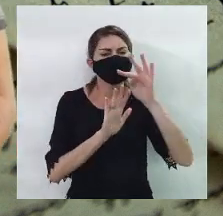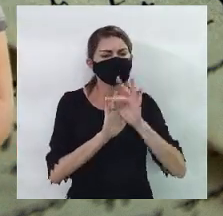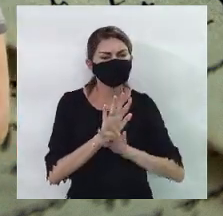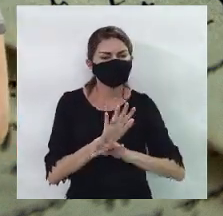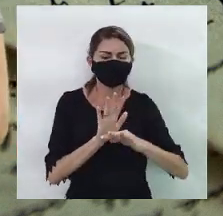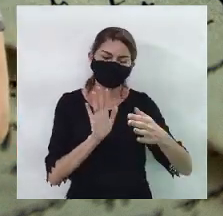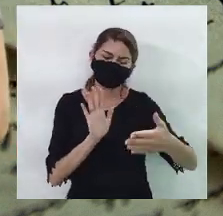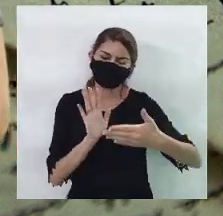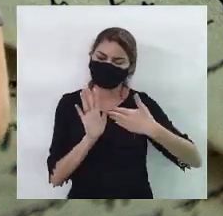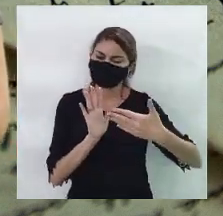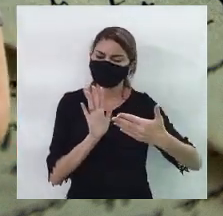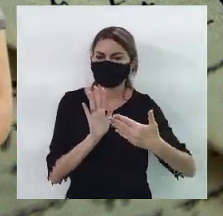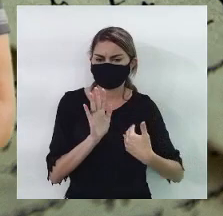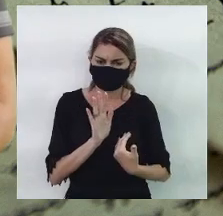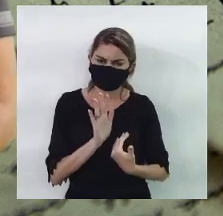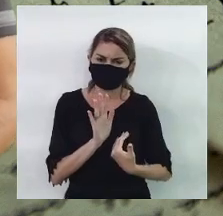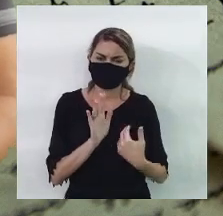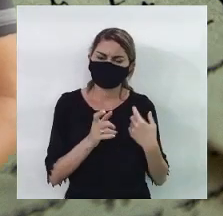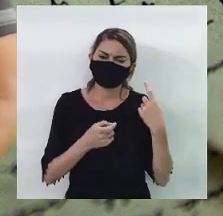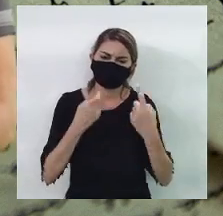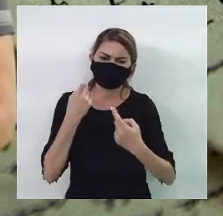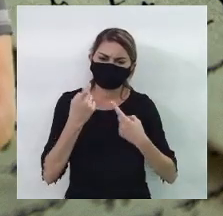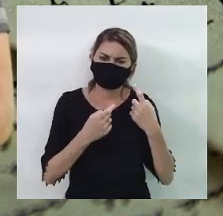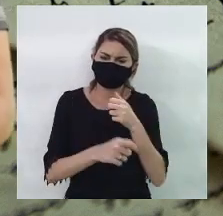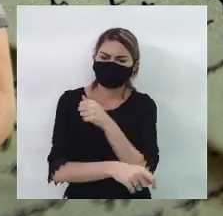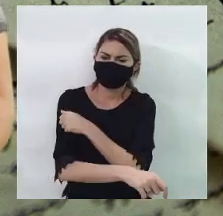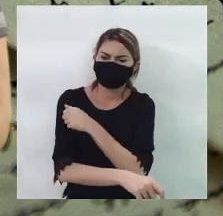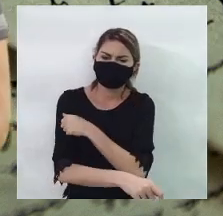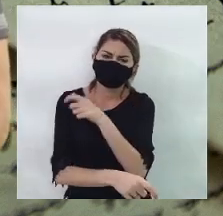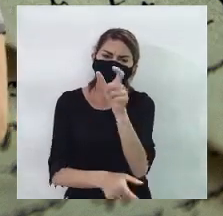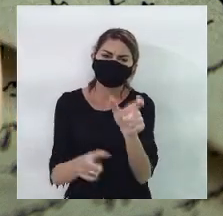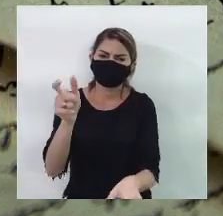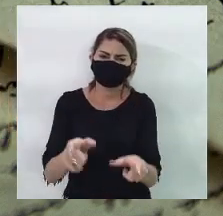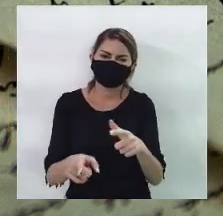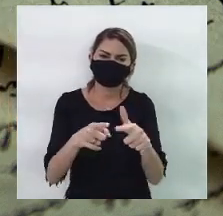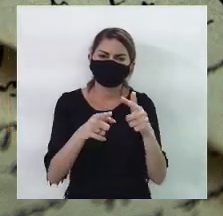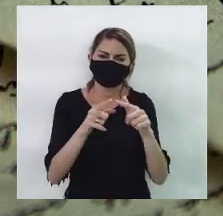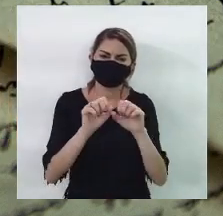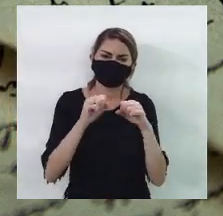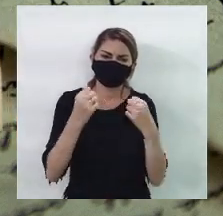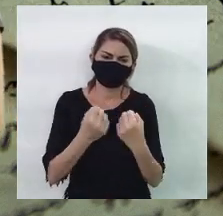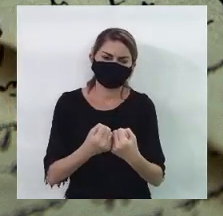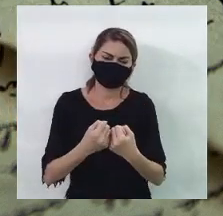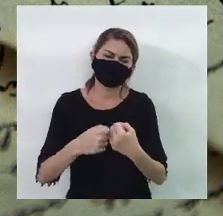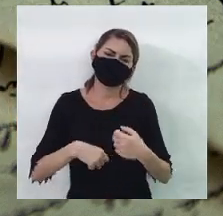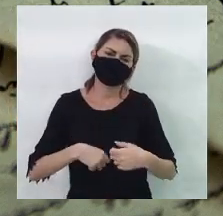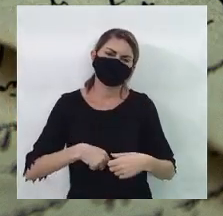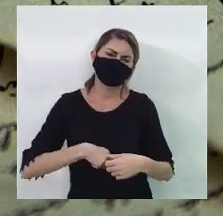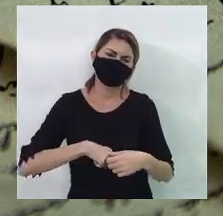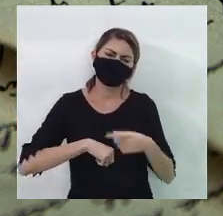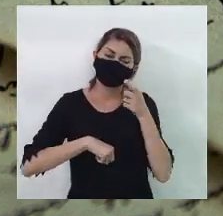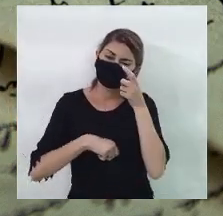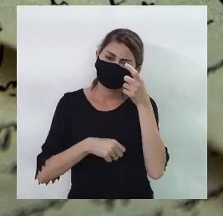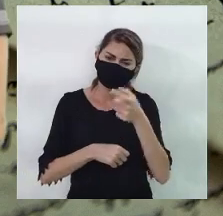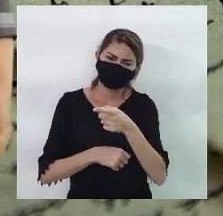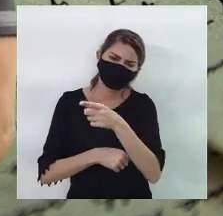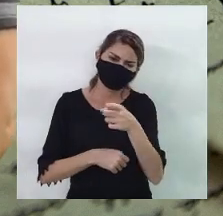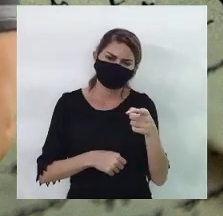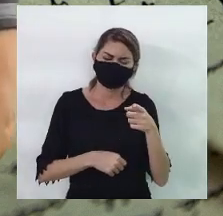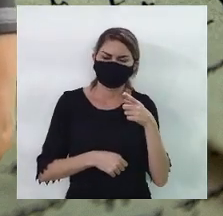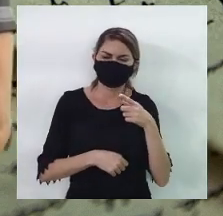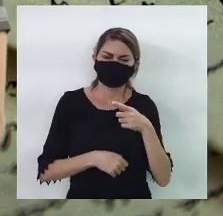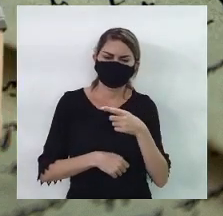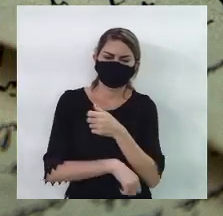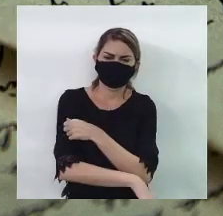o livro, a preocupação com os estudantes, os problemas sociais. E o interessante é que vocês, estudantes, saibam